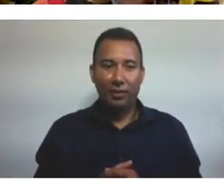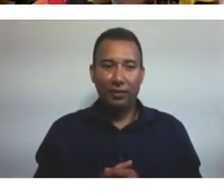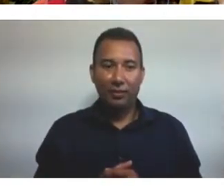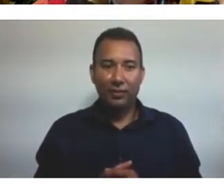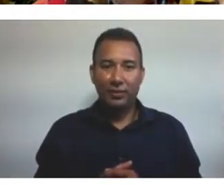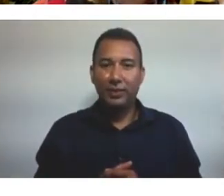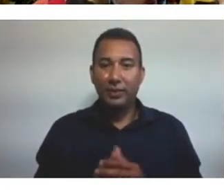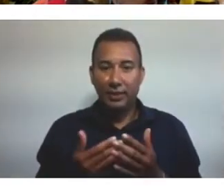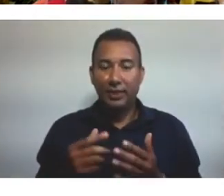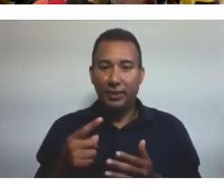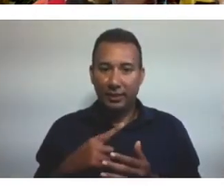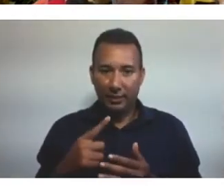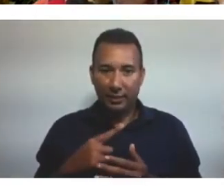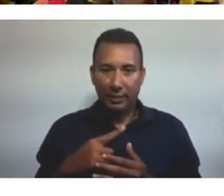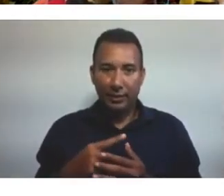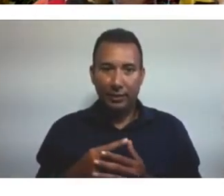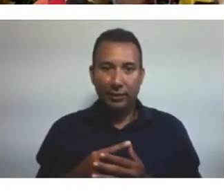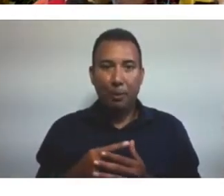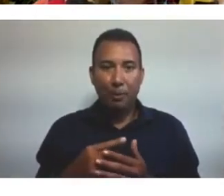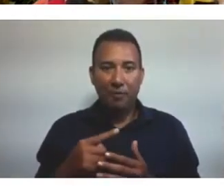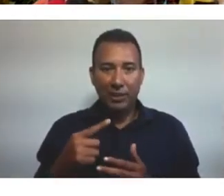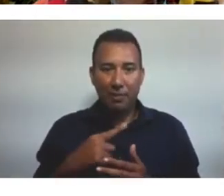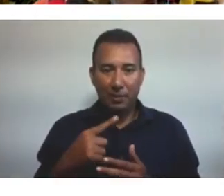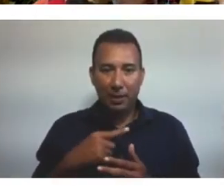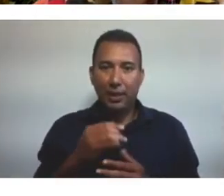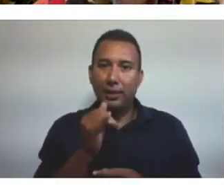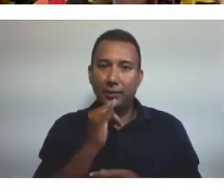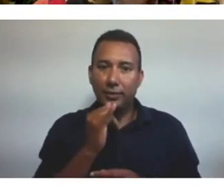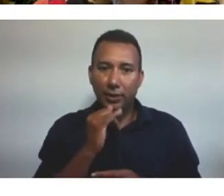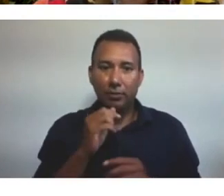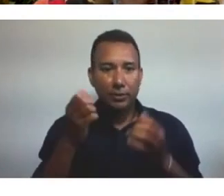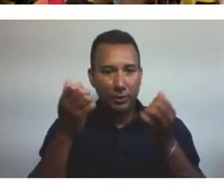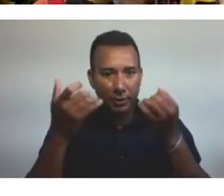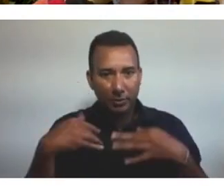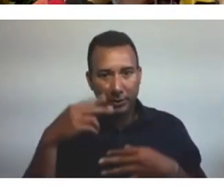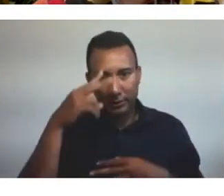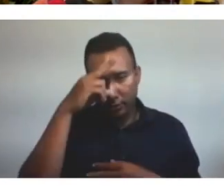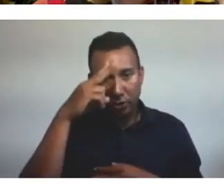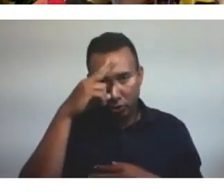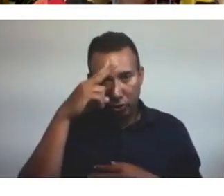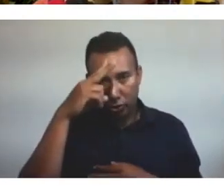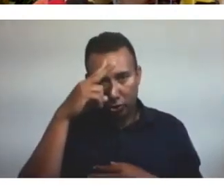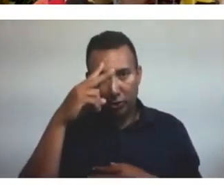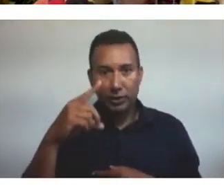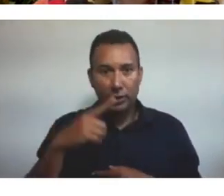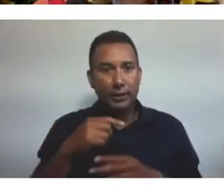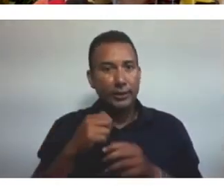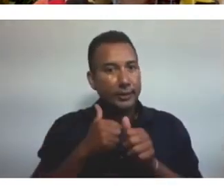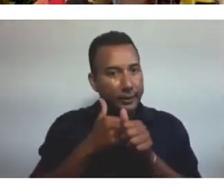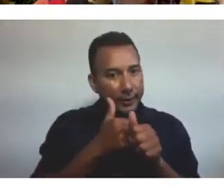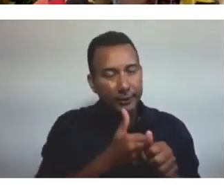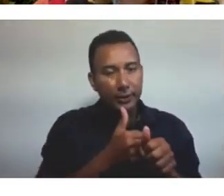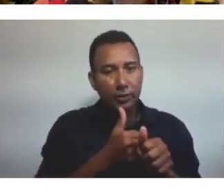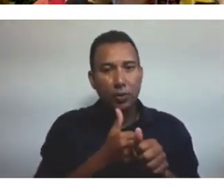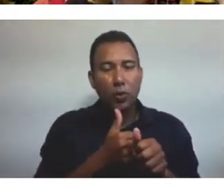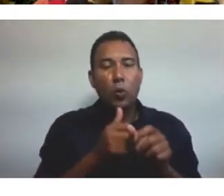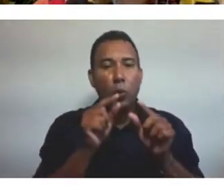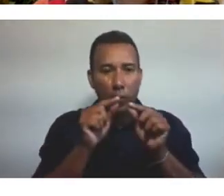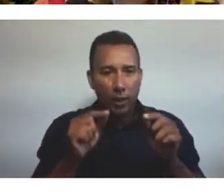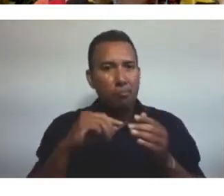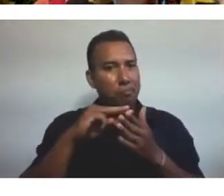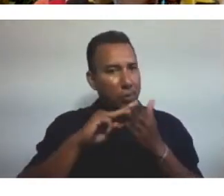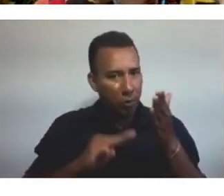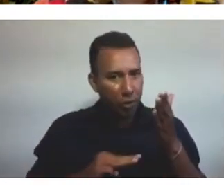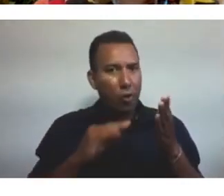Aqui é um exemplo de uma criança que também contando uma história, né? Seguindo a nossa metodologia de contação